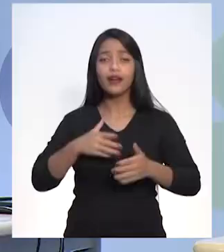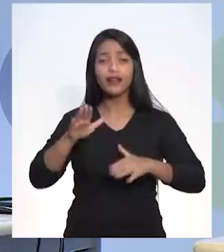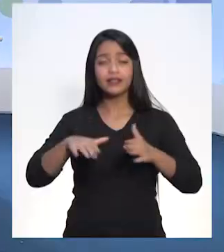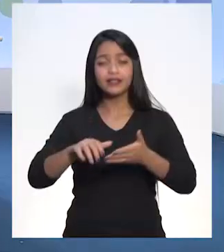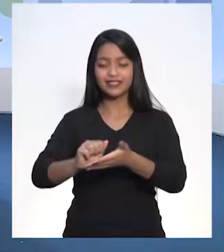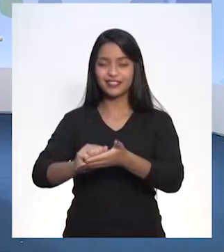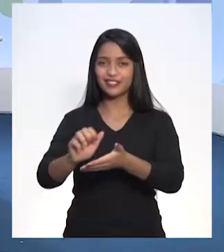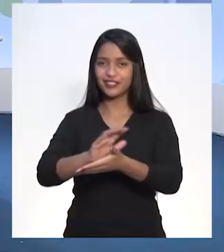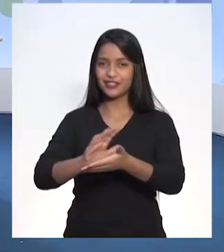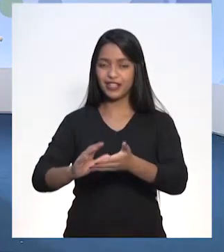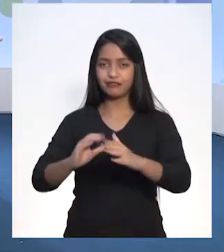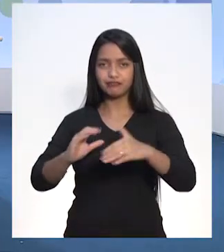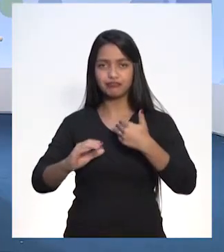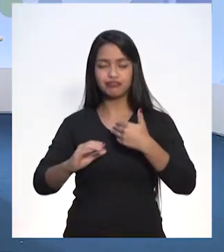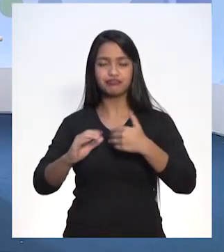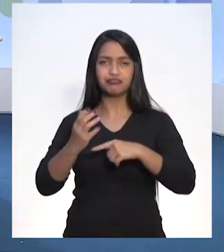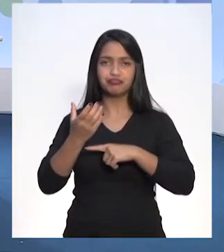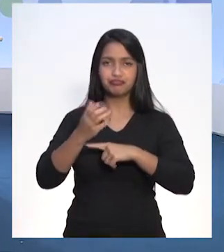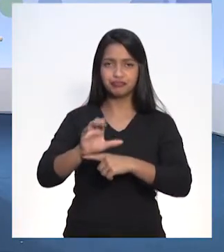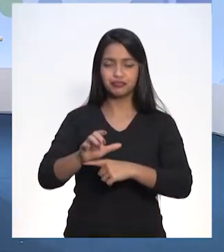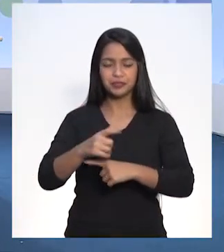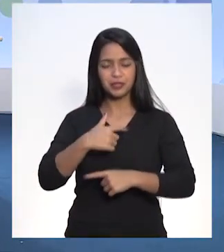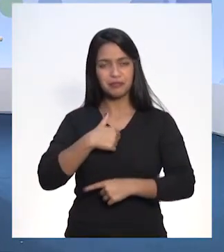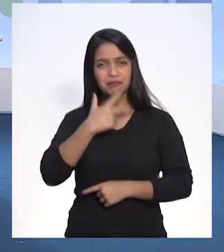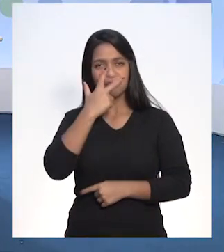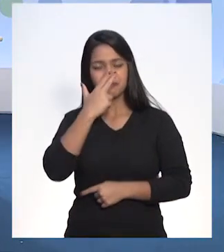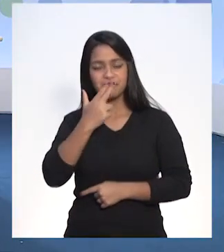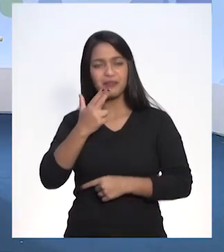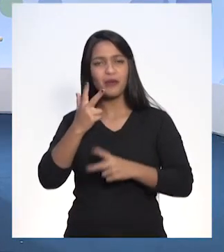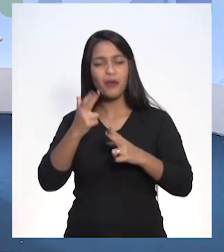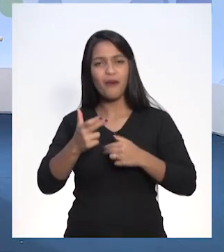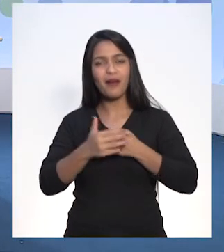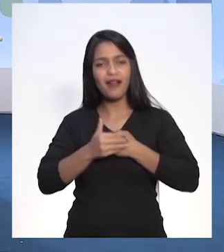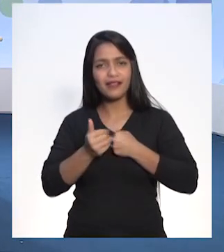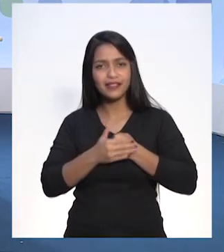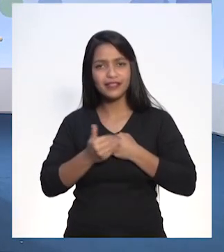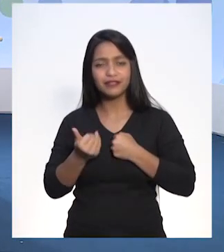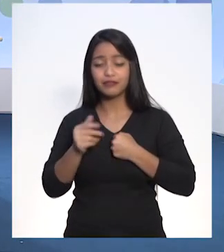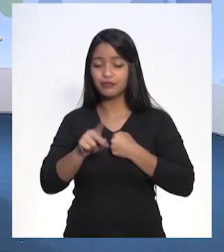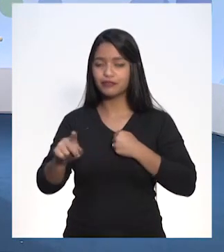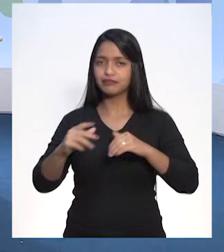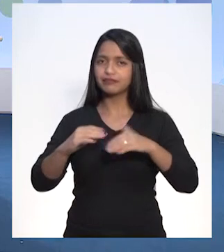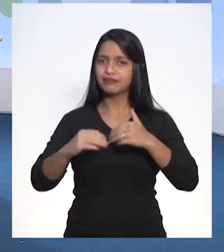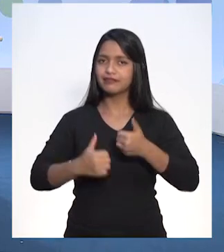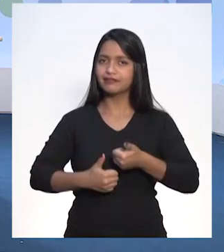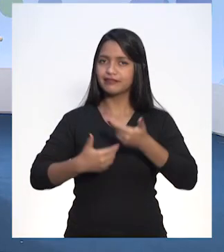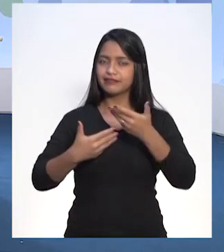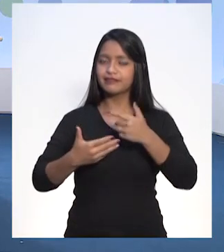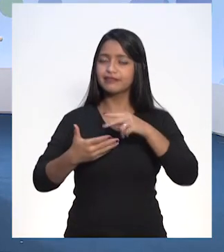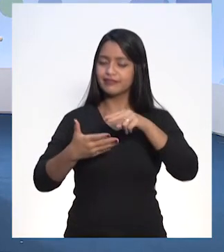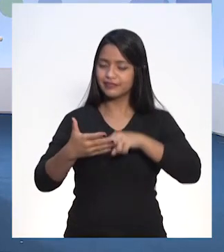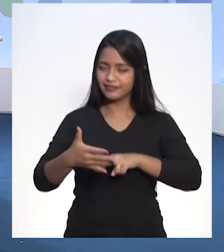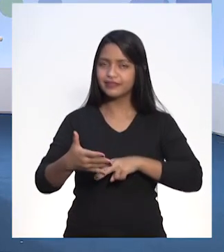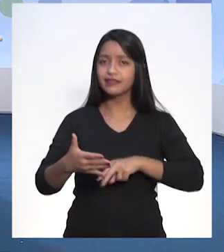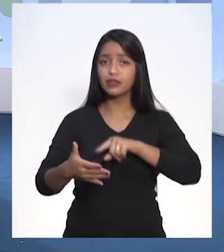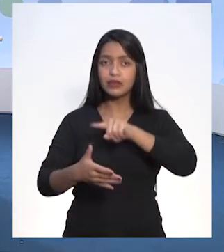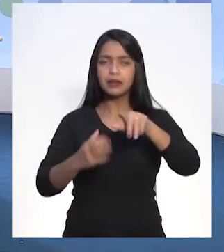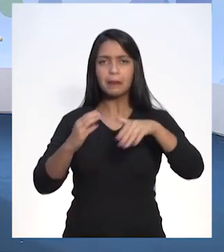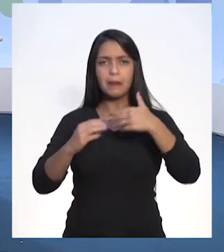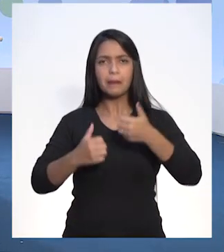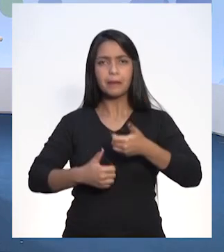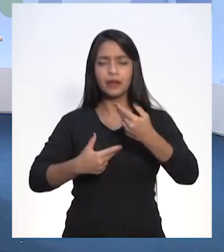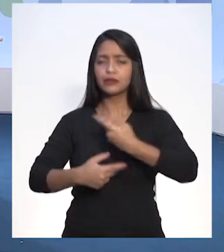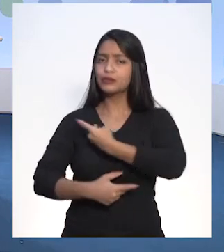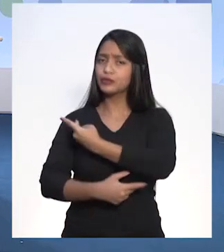se identifique com essa aula, para tentar passar o conhecimento que a gente tem e receber em troca esse amor. Então, assim,